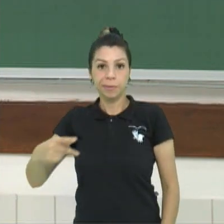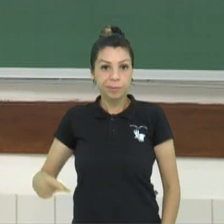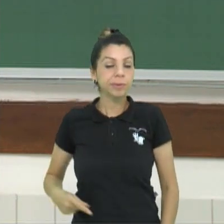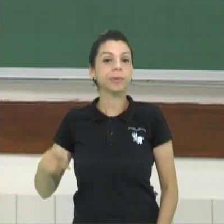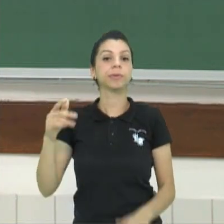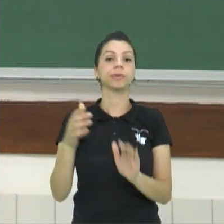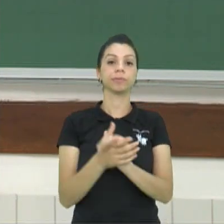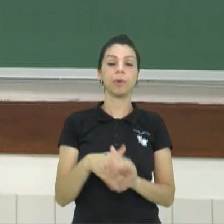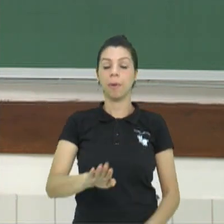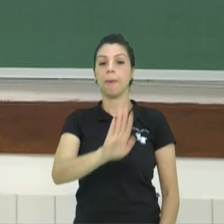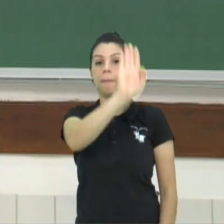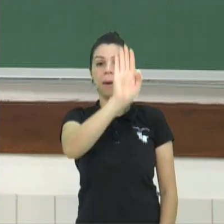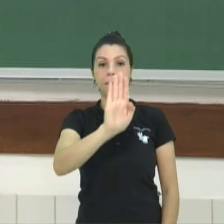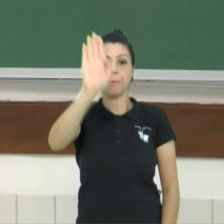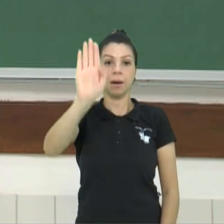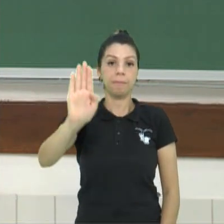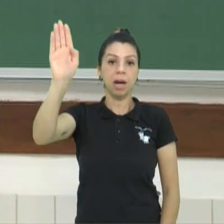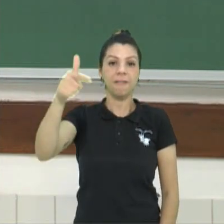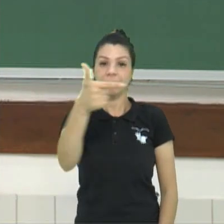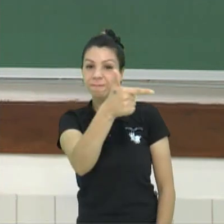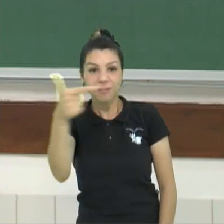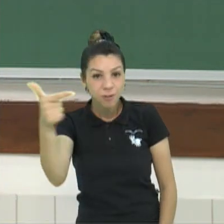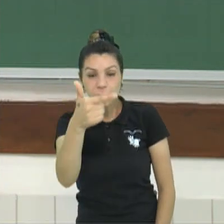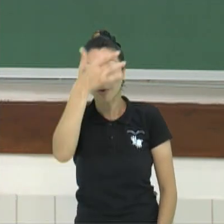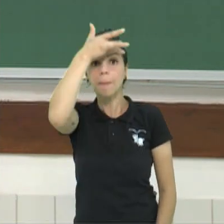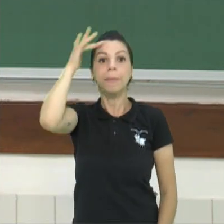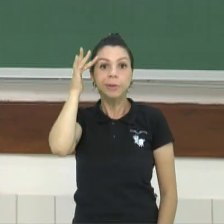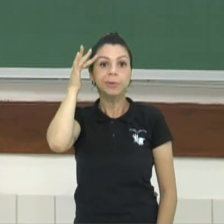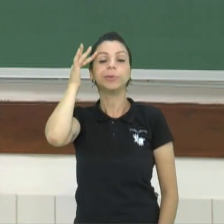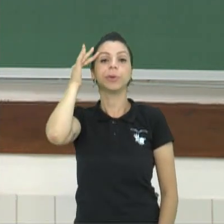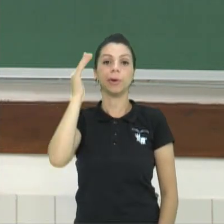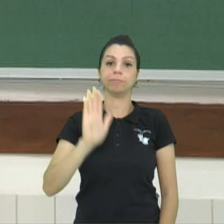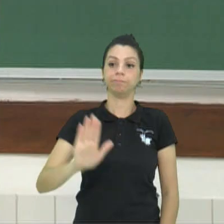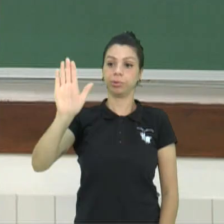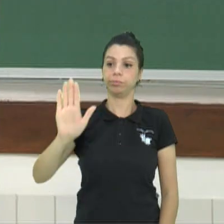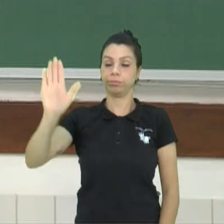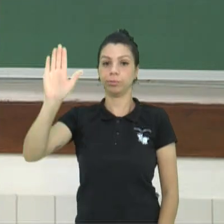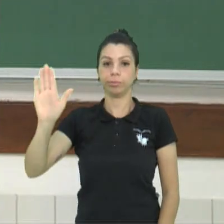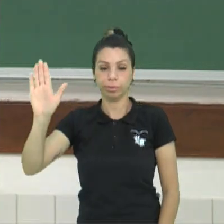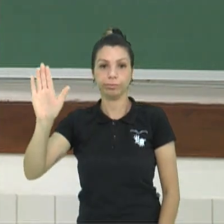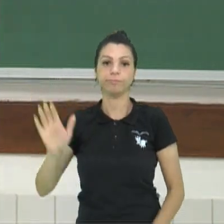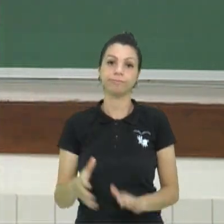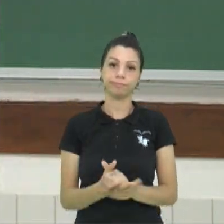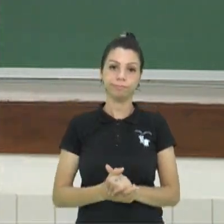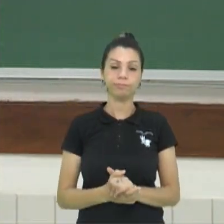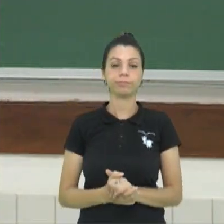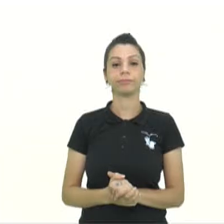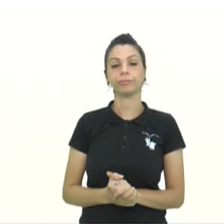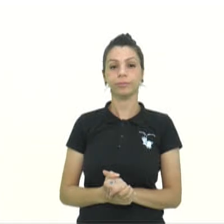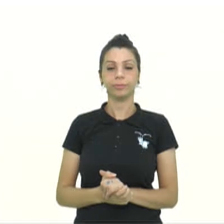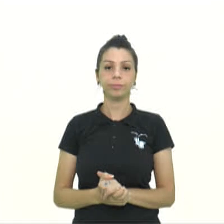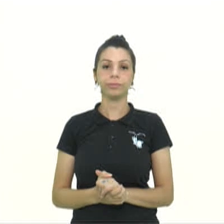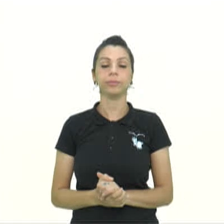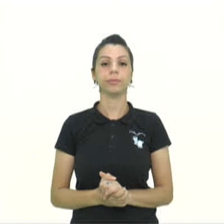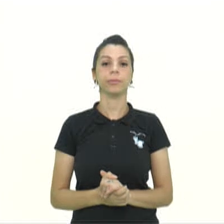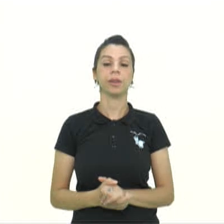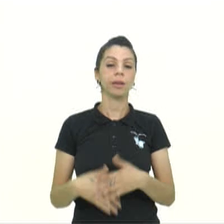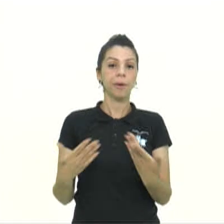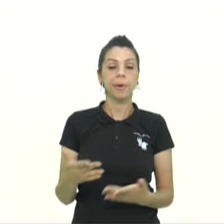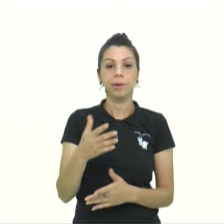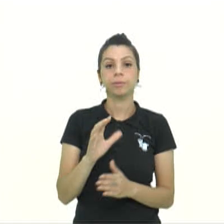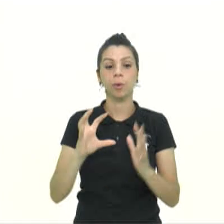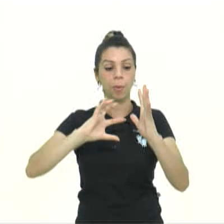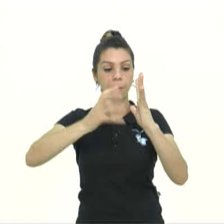ao cargo de presidente na mesma eleição. Até hoje é um recorde não superado. A maior parte dos